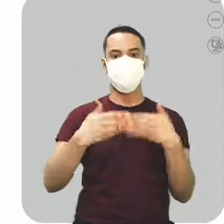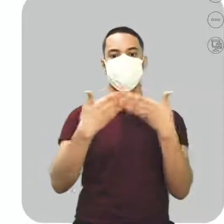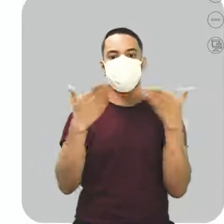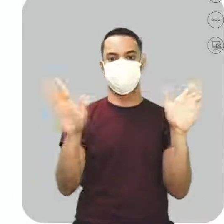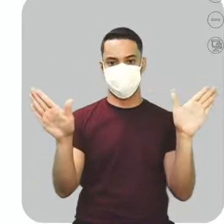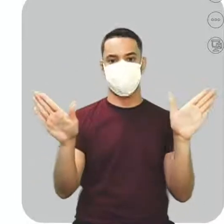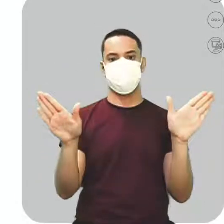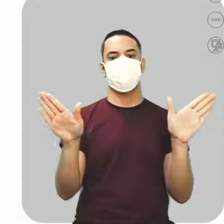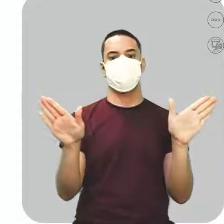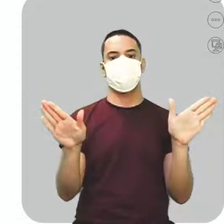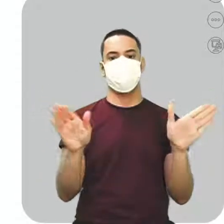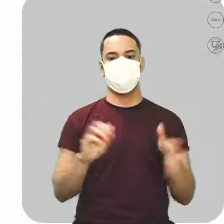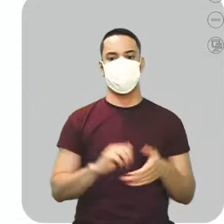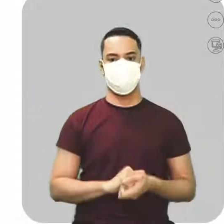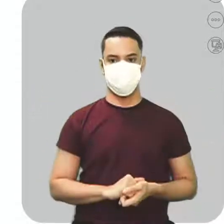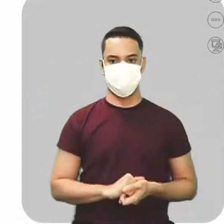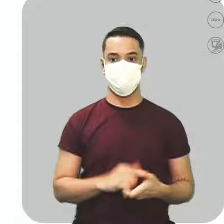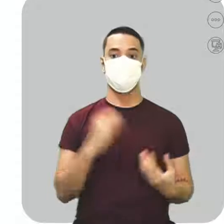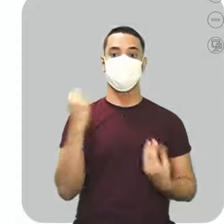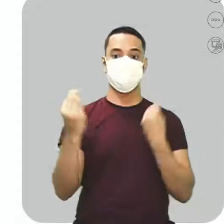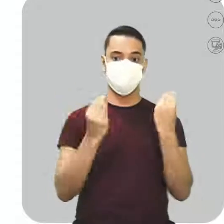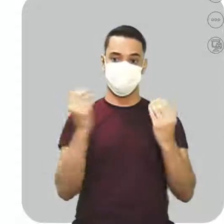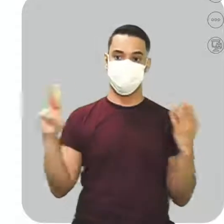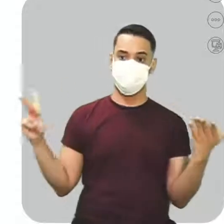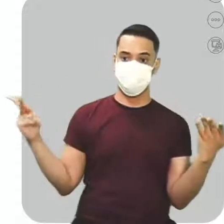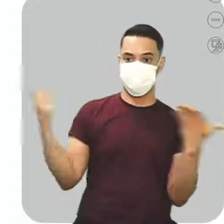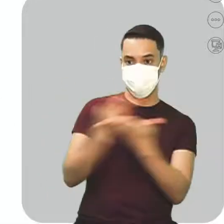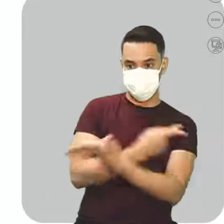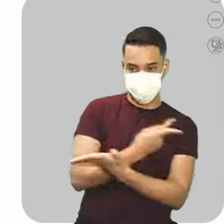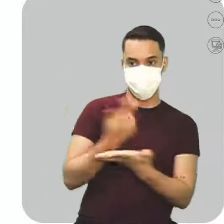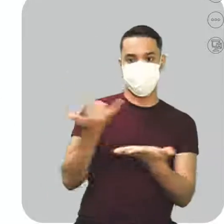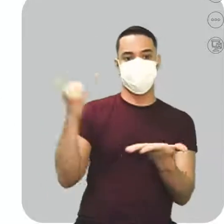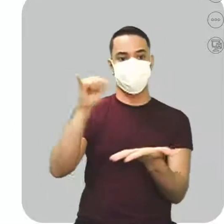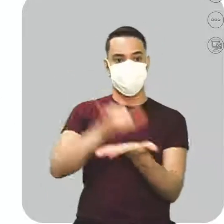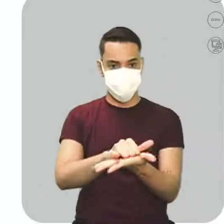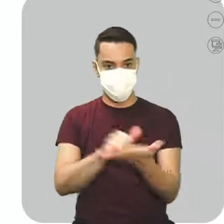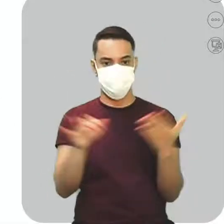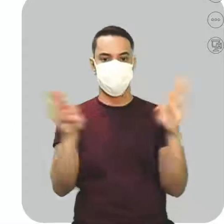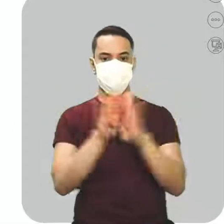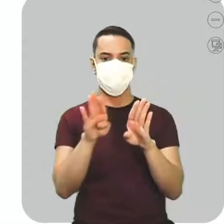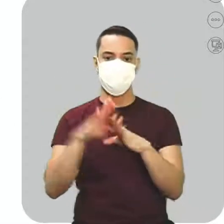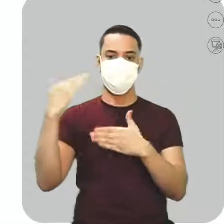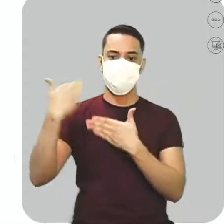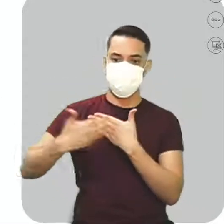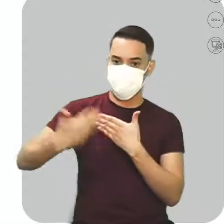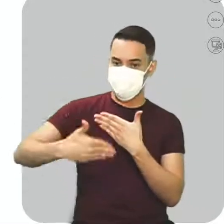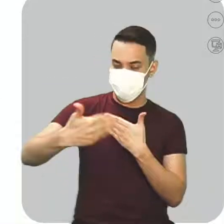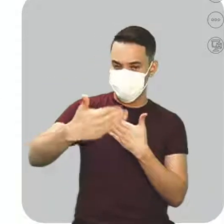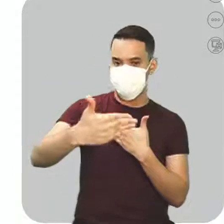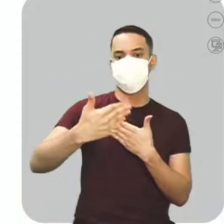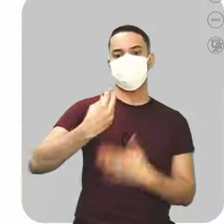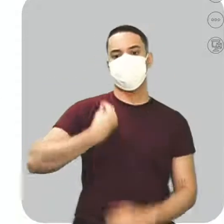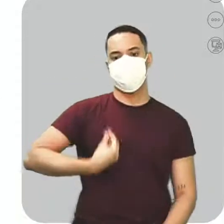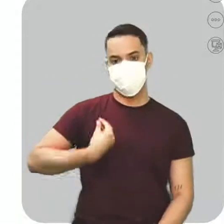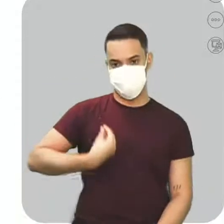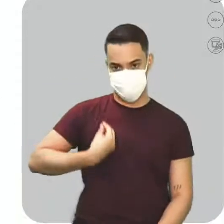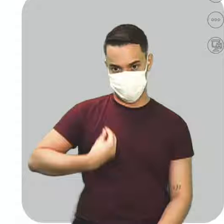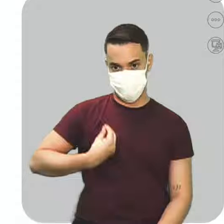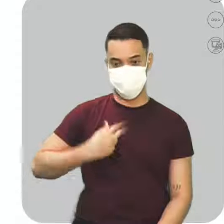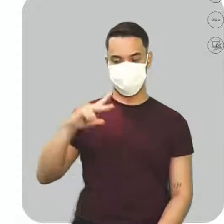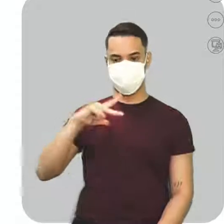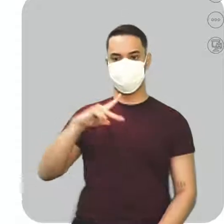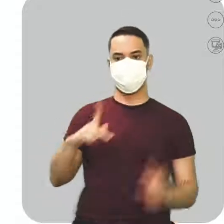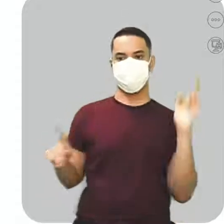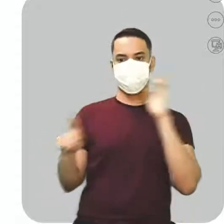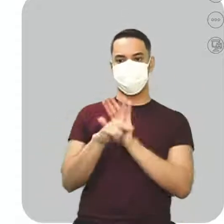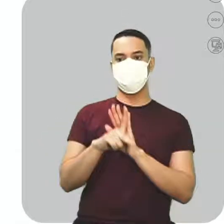Cadê, meu Deus? Com as causas, com os efeitos, com as circunstâncias, com as